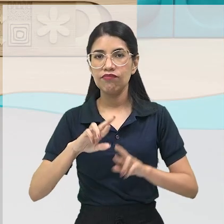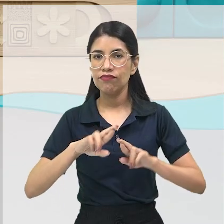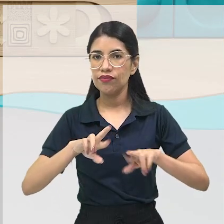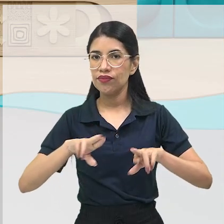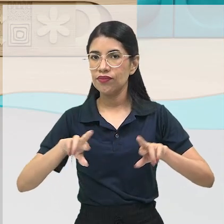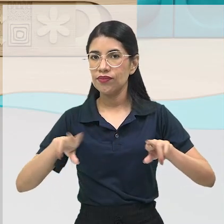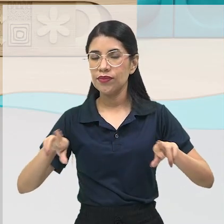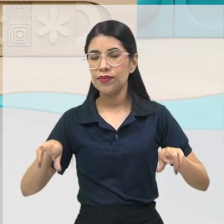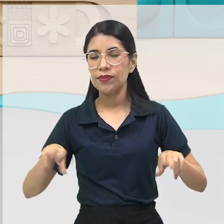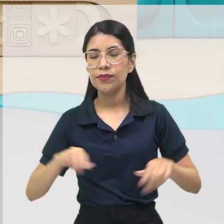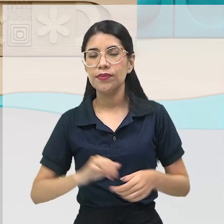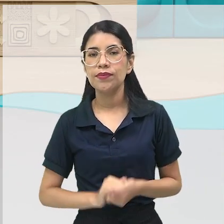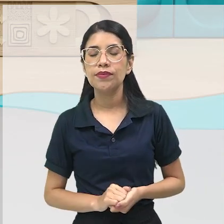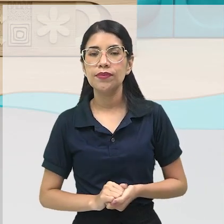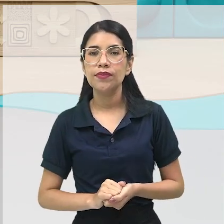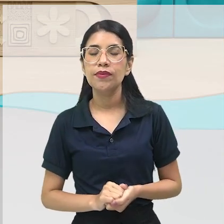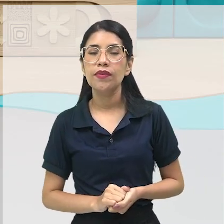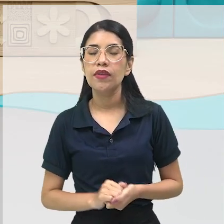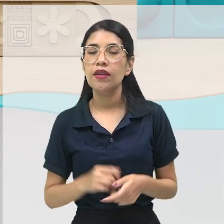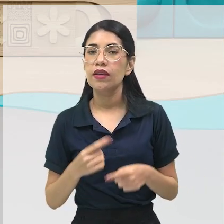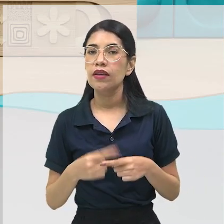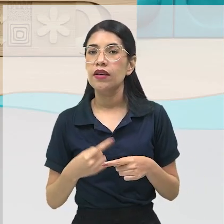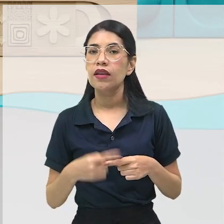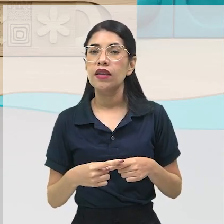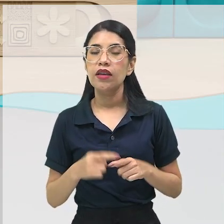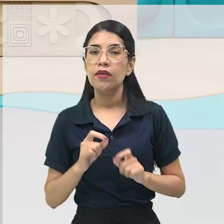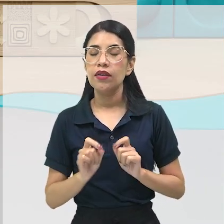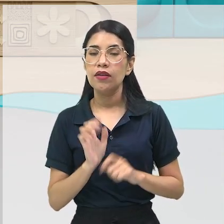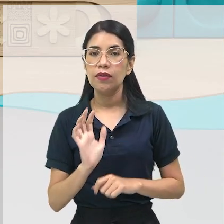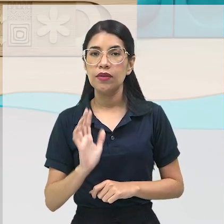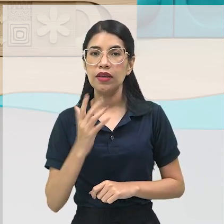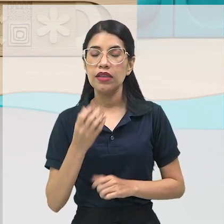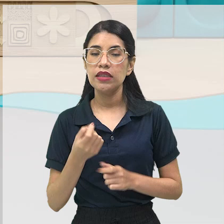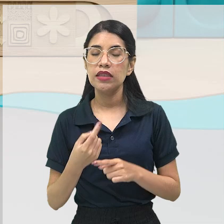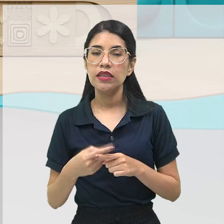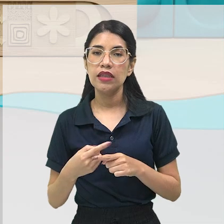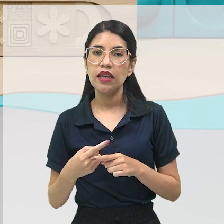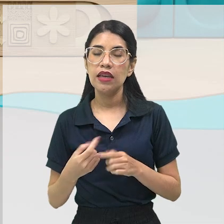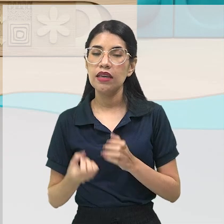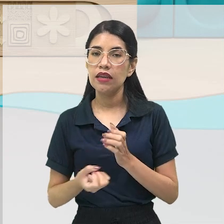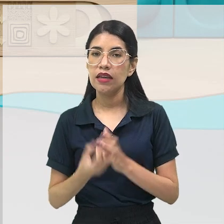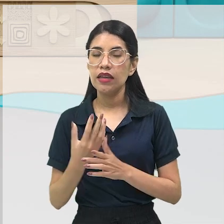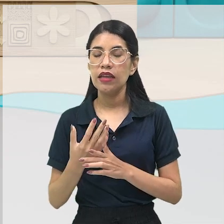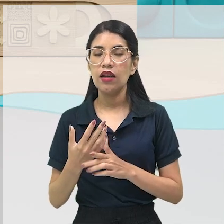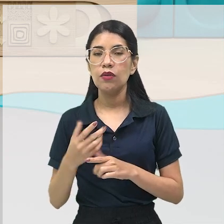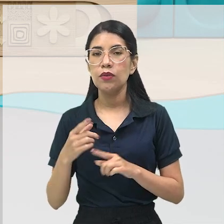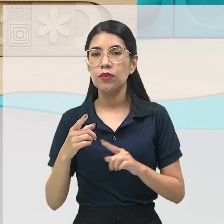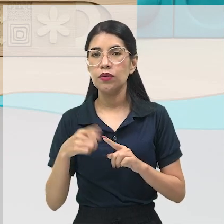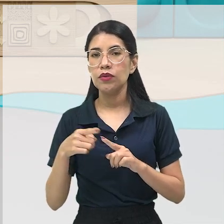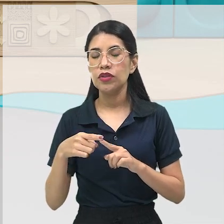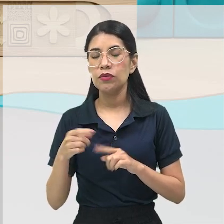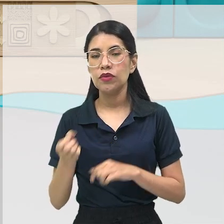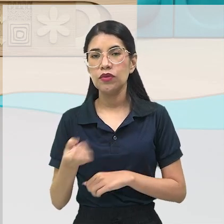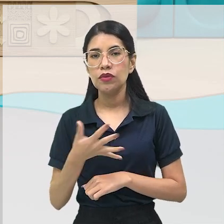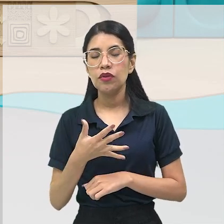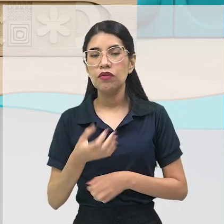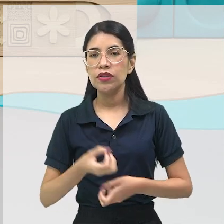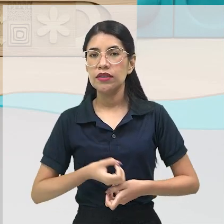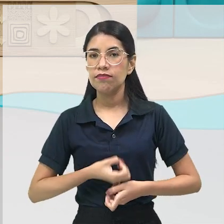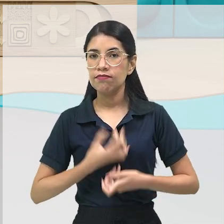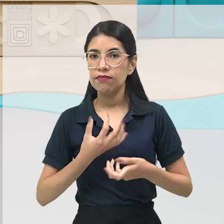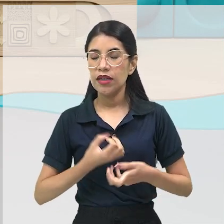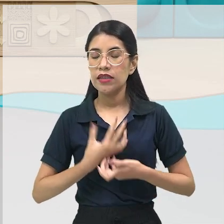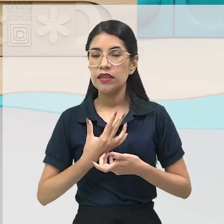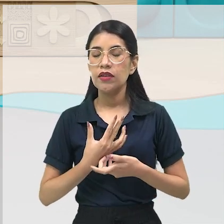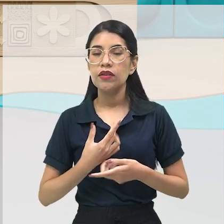variedade imensa. Porque a cada vez que a gente cria uma manifestação, uma forma nova de expressar,